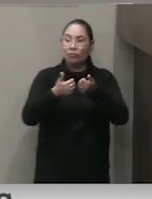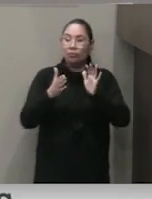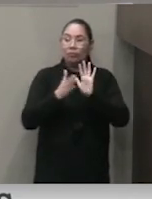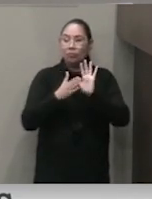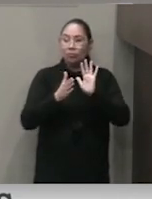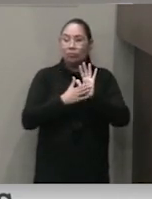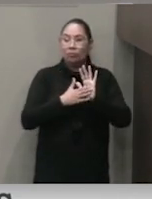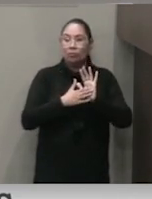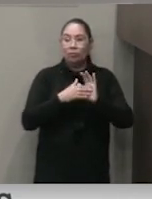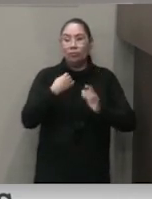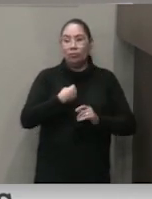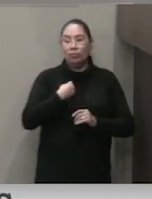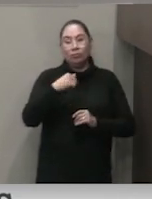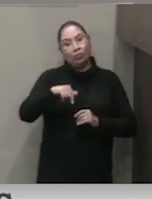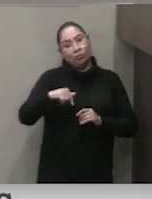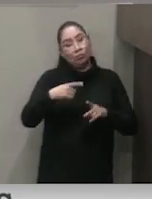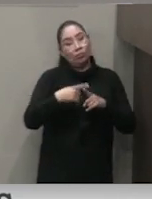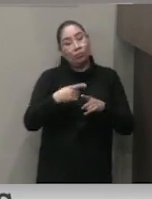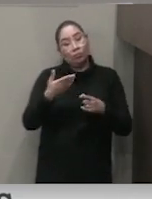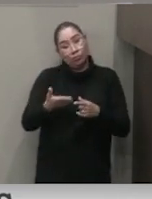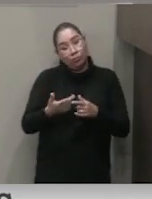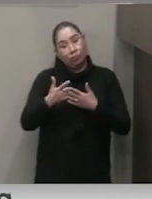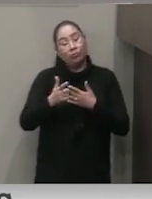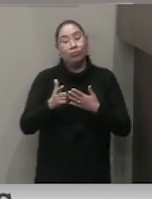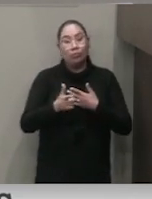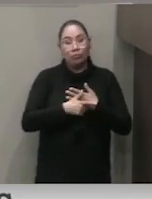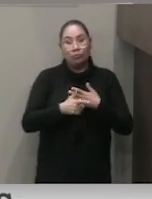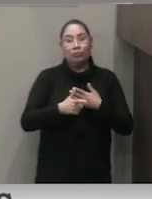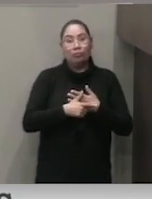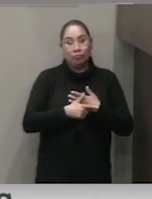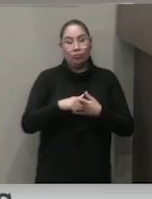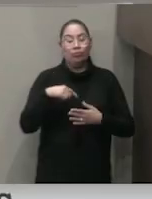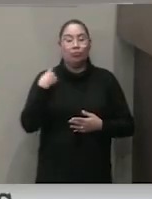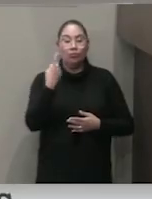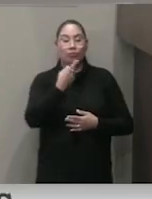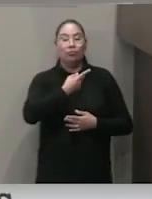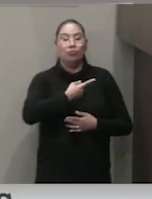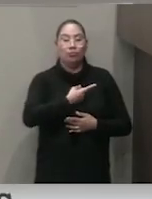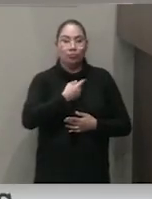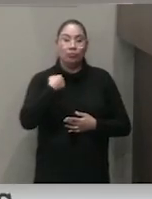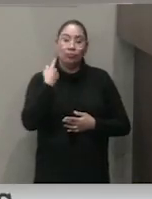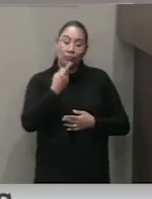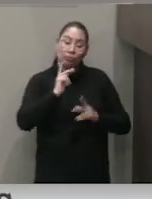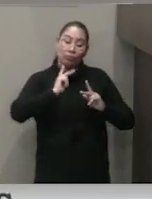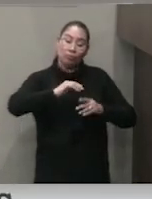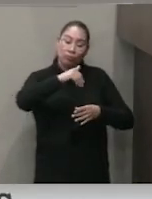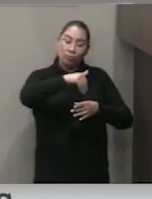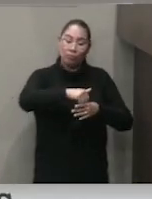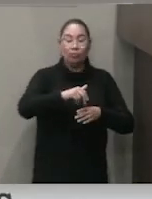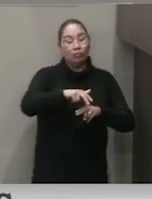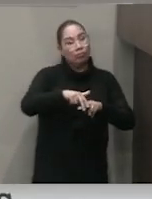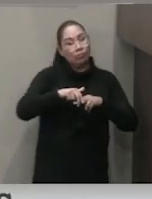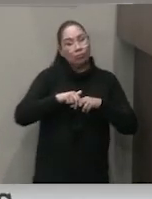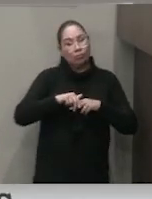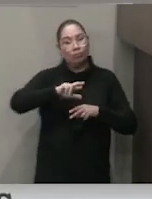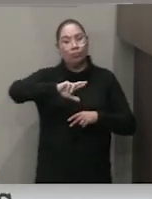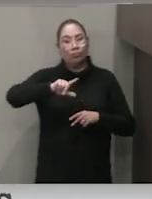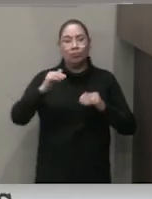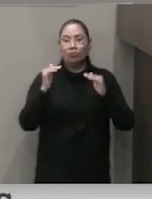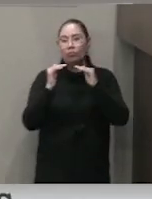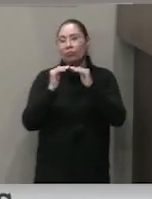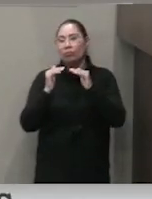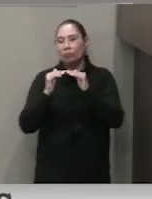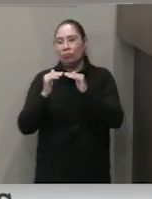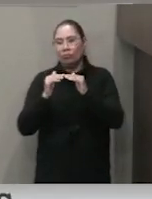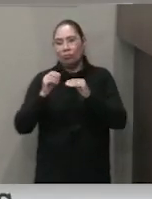proposições que estamos nessa casa, porque é este o papel deste parlamento. Fomos eleitos para isso, não só para concordar ou